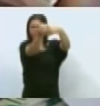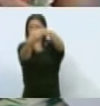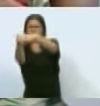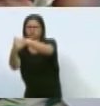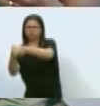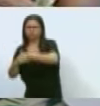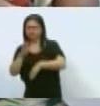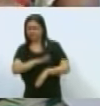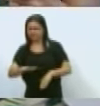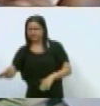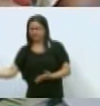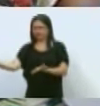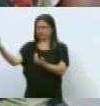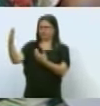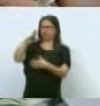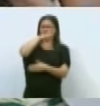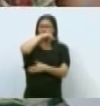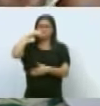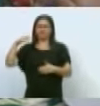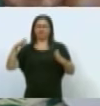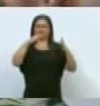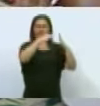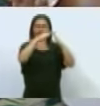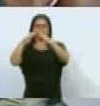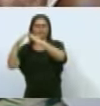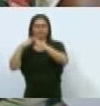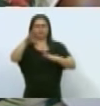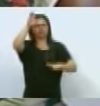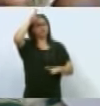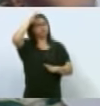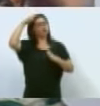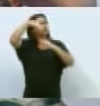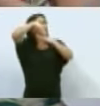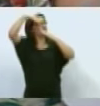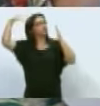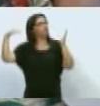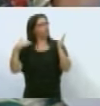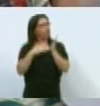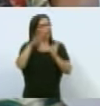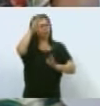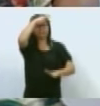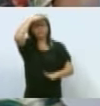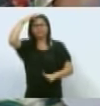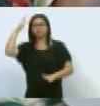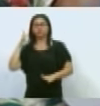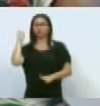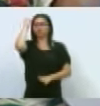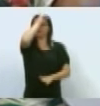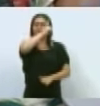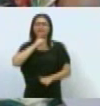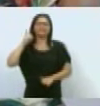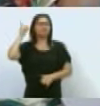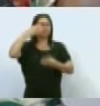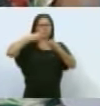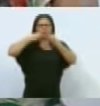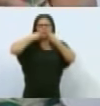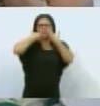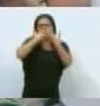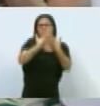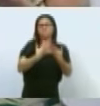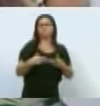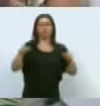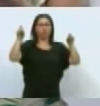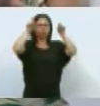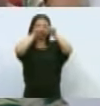os jovens, os pais, os vizinhos, a titia. É para todo mundo mesmo. Vai ser um domingo muito delicioso no Shopping Cidade Norte.